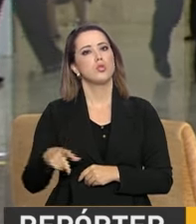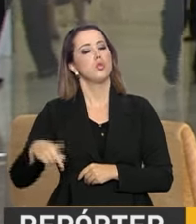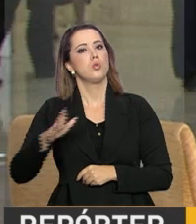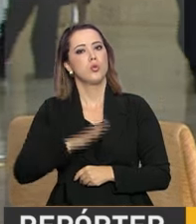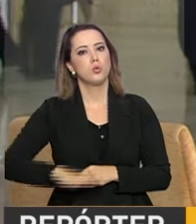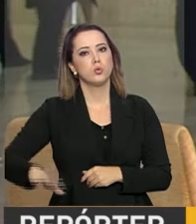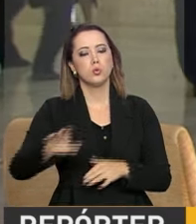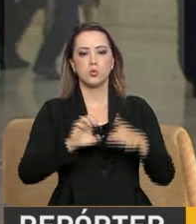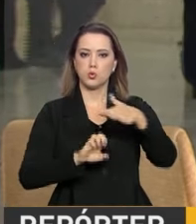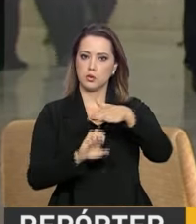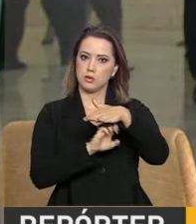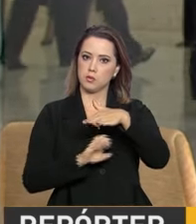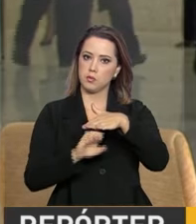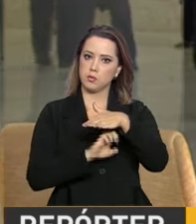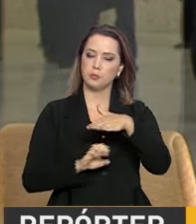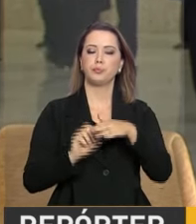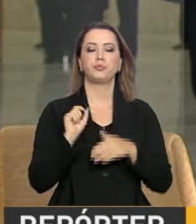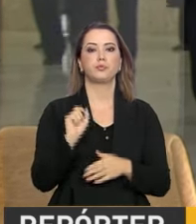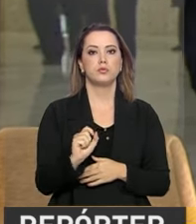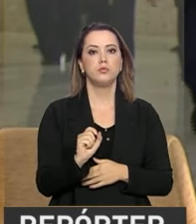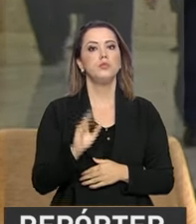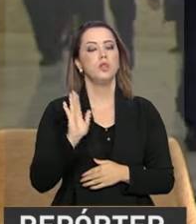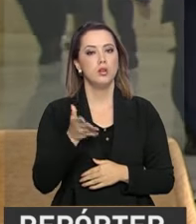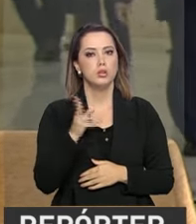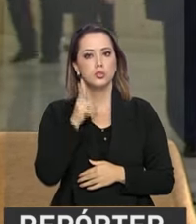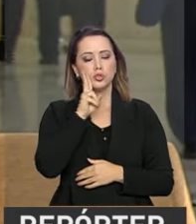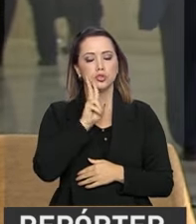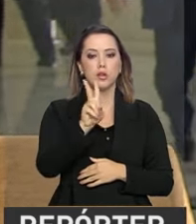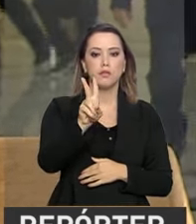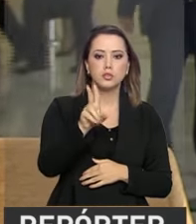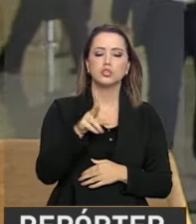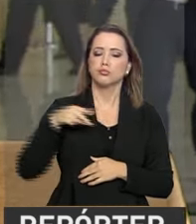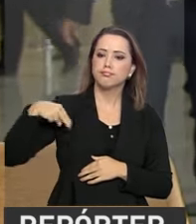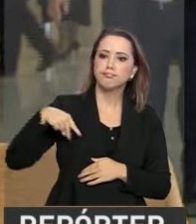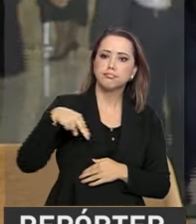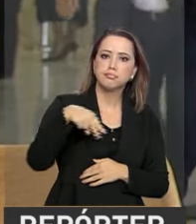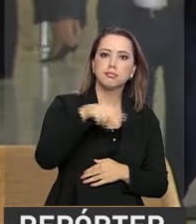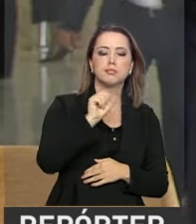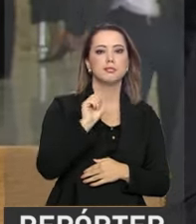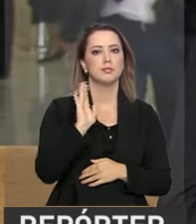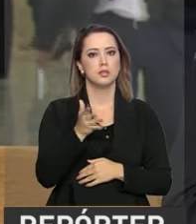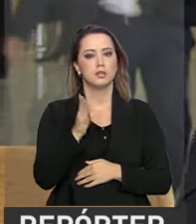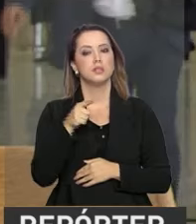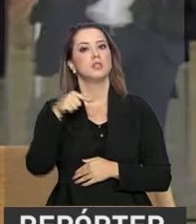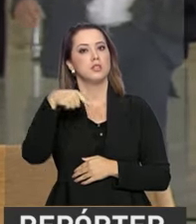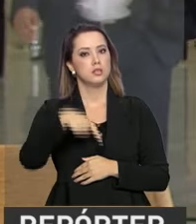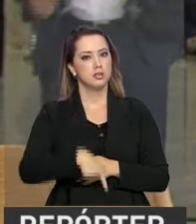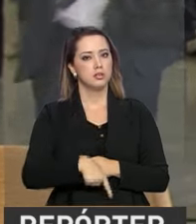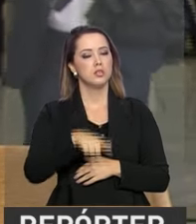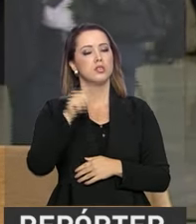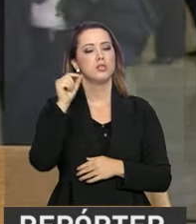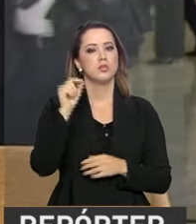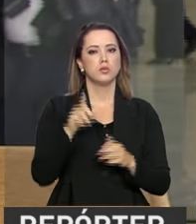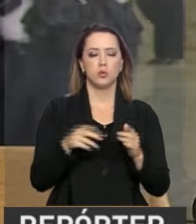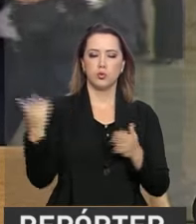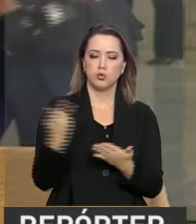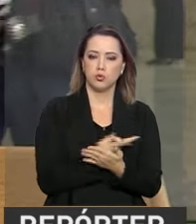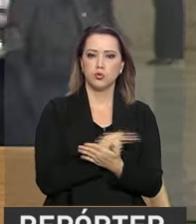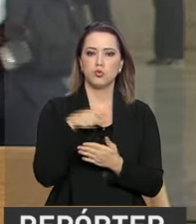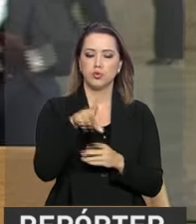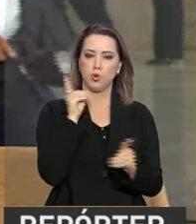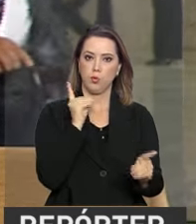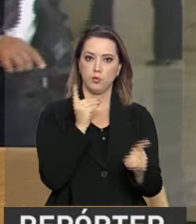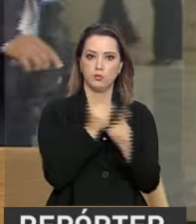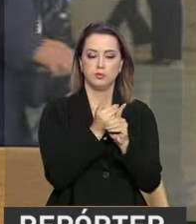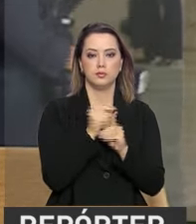líderes empresariais de todo o país. A gente já vê, inclusive, uma grande movimentação aqui no Salão Leste do Palácio do Planalto, onde acontece esse